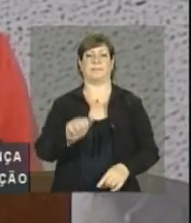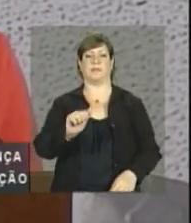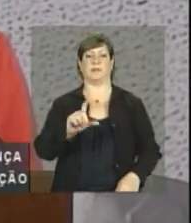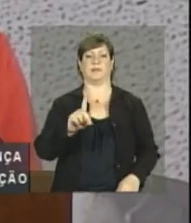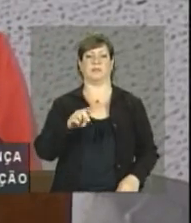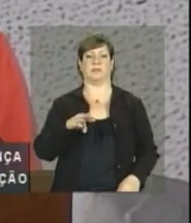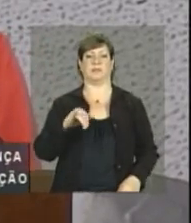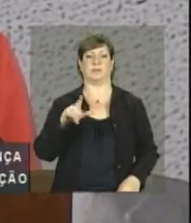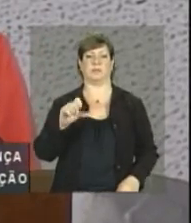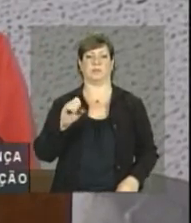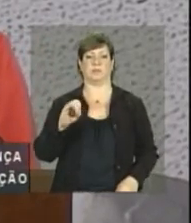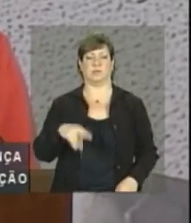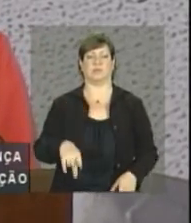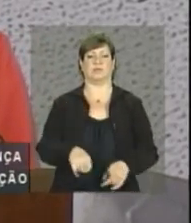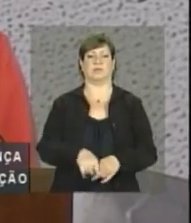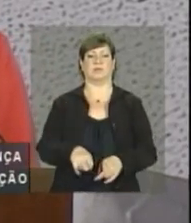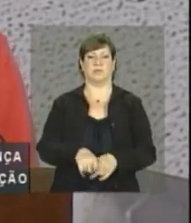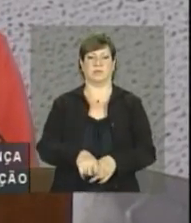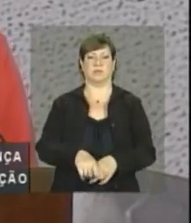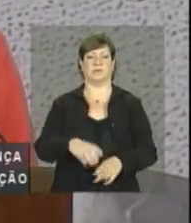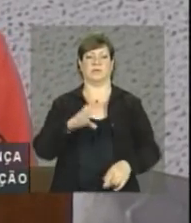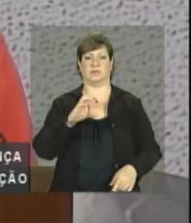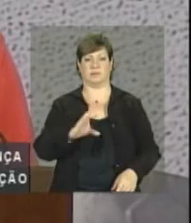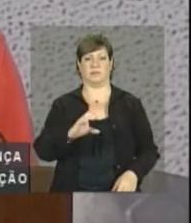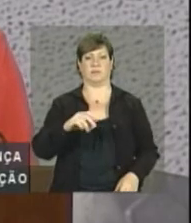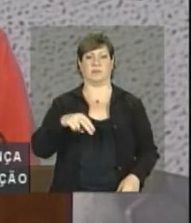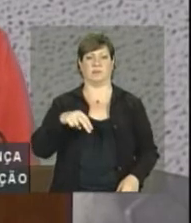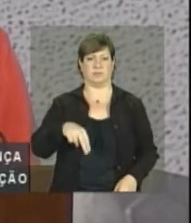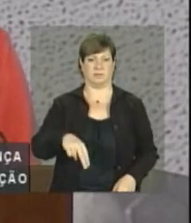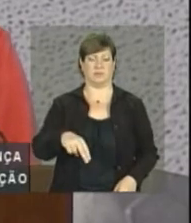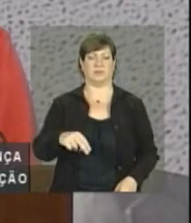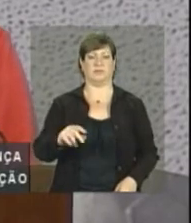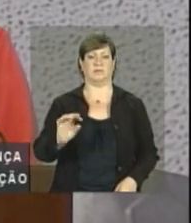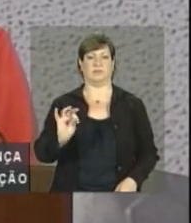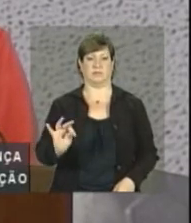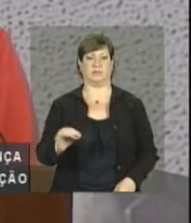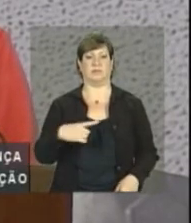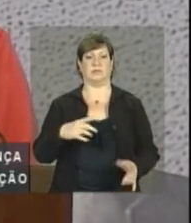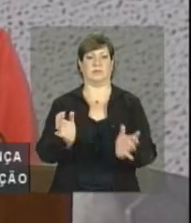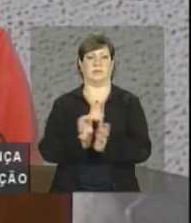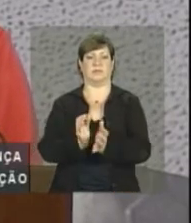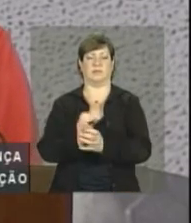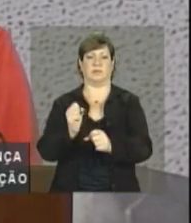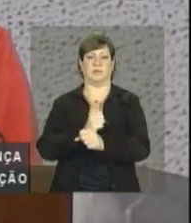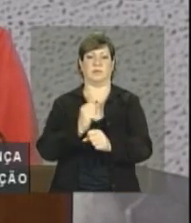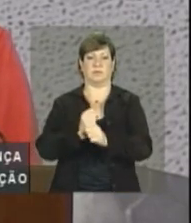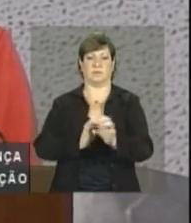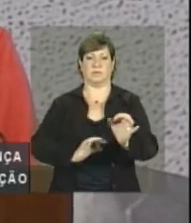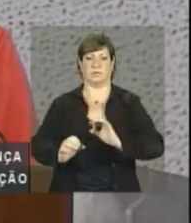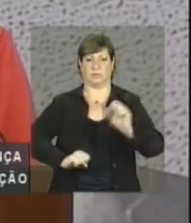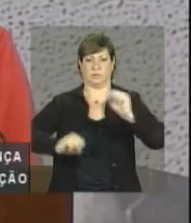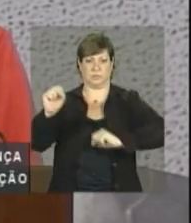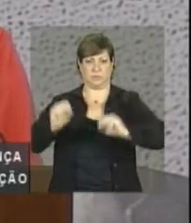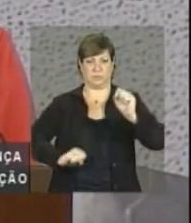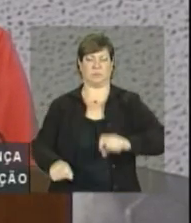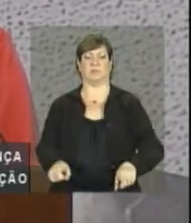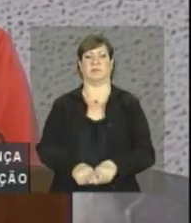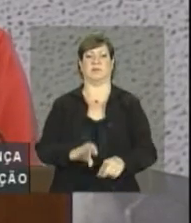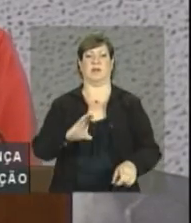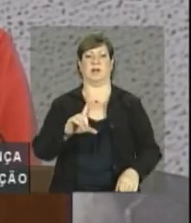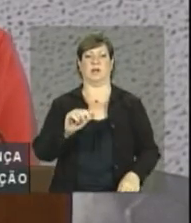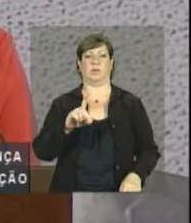Lúcio Oliveira, da Confederação Nacional dos Trabalhadores na Indústria da Construção. Cláudio da Silva Gomes,